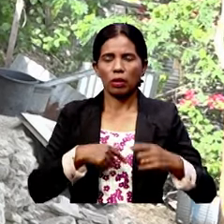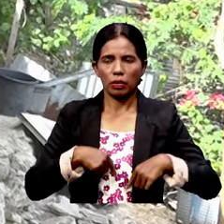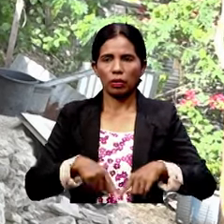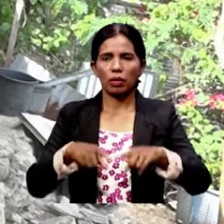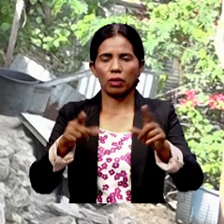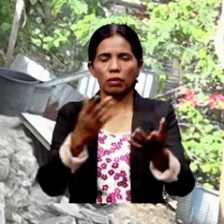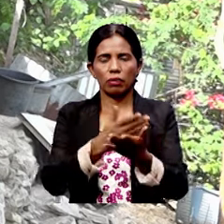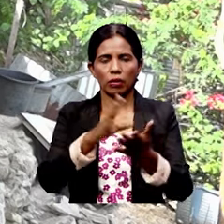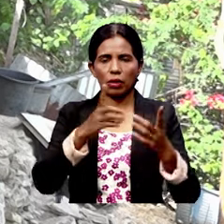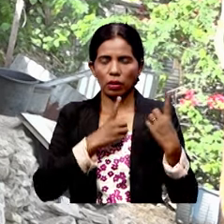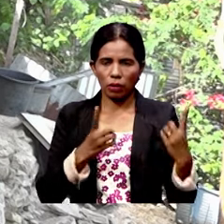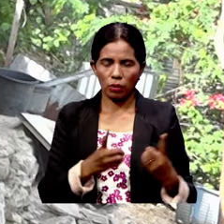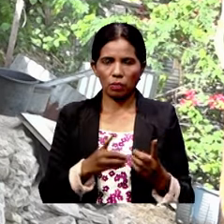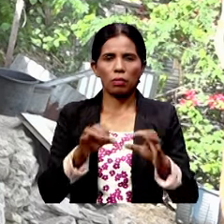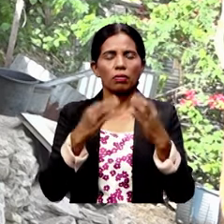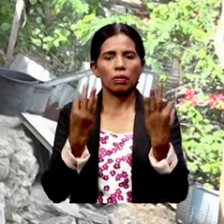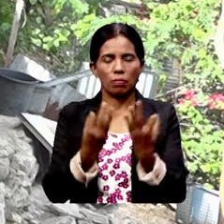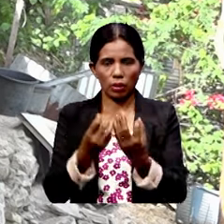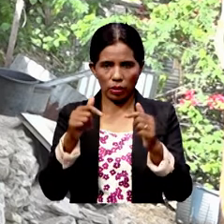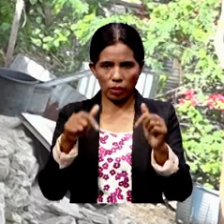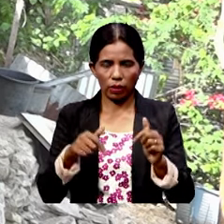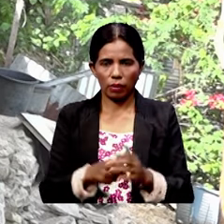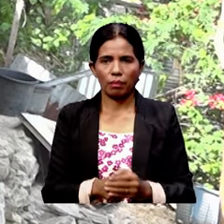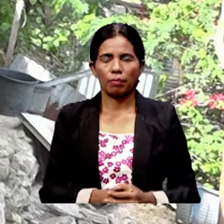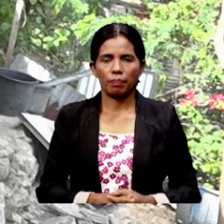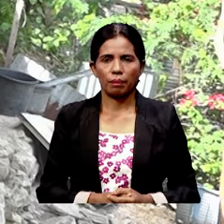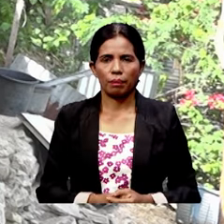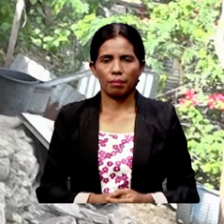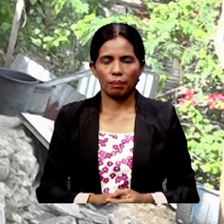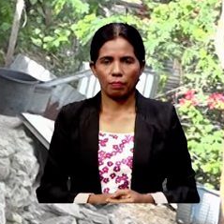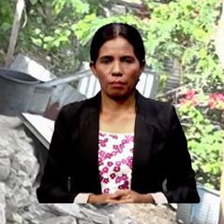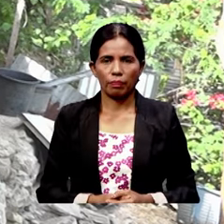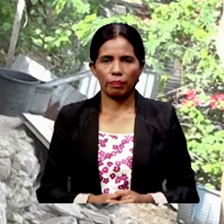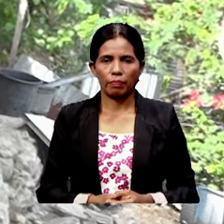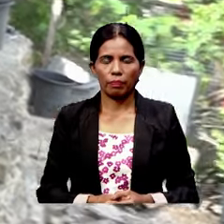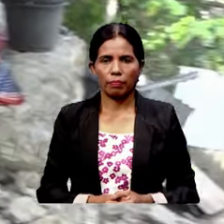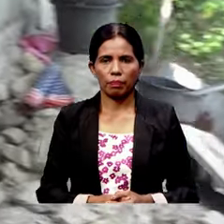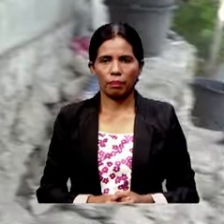o de fahe domem ba família e jane. Equipa cobertura, Xiamen.